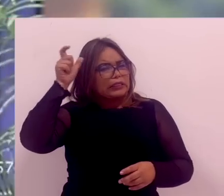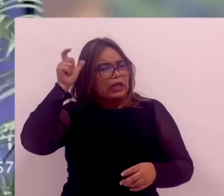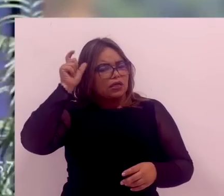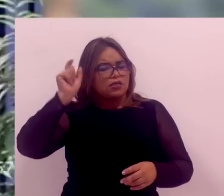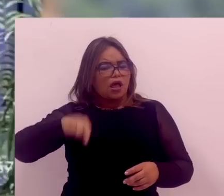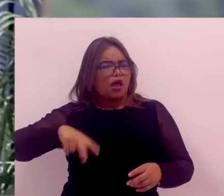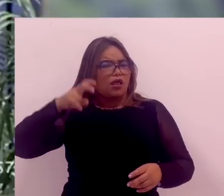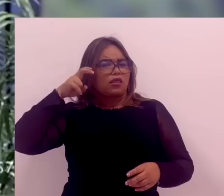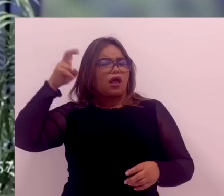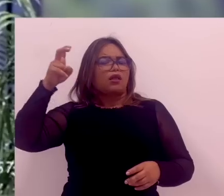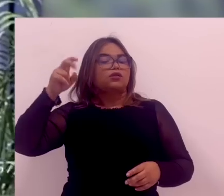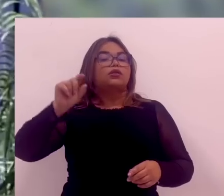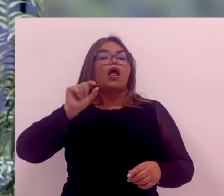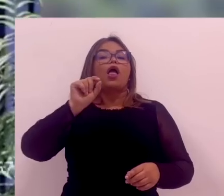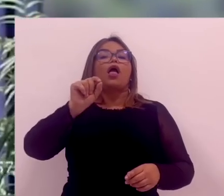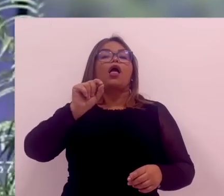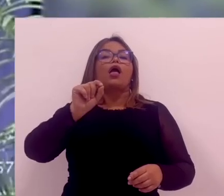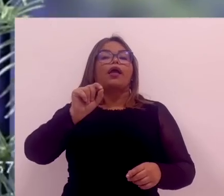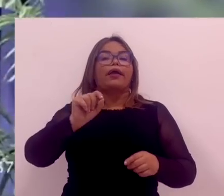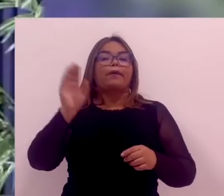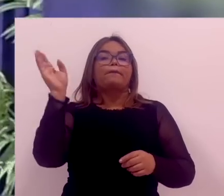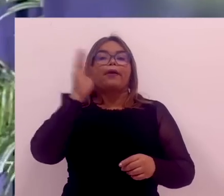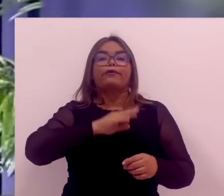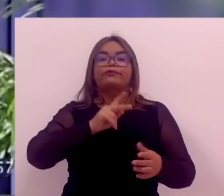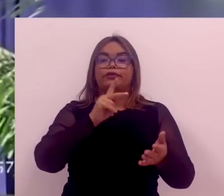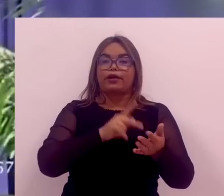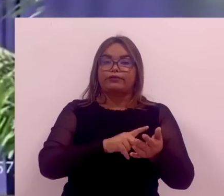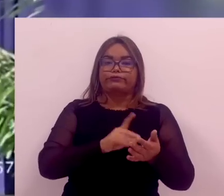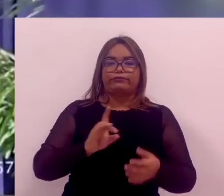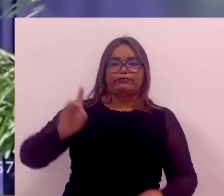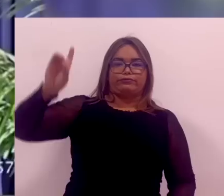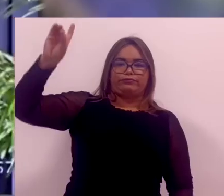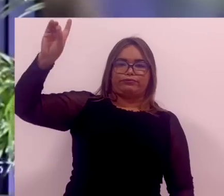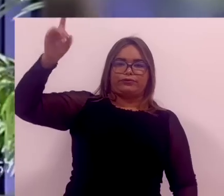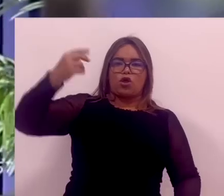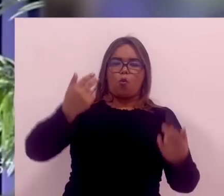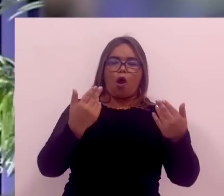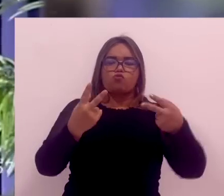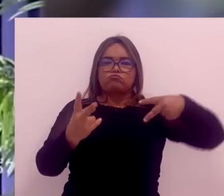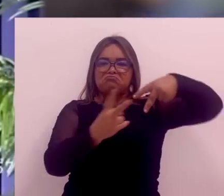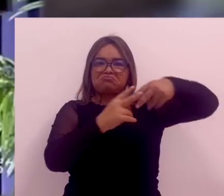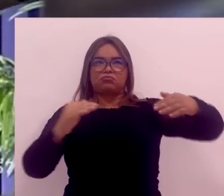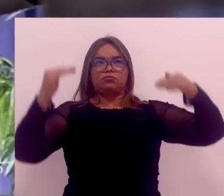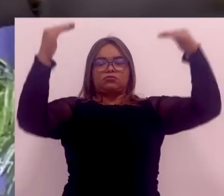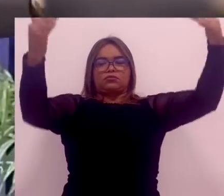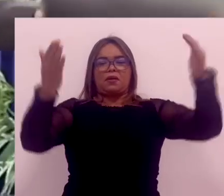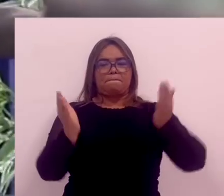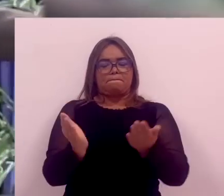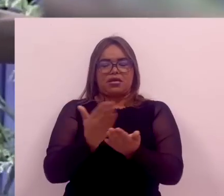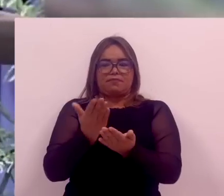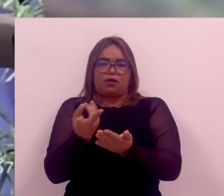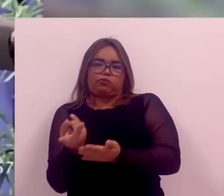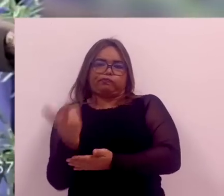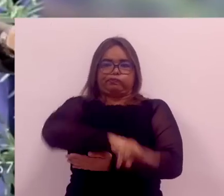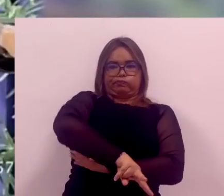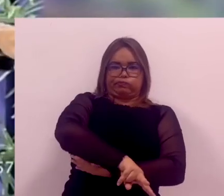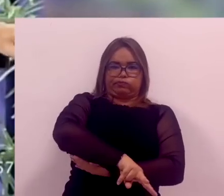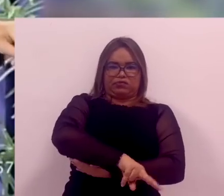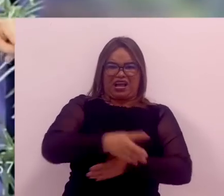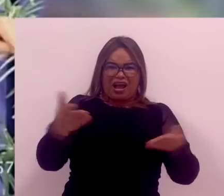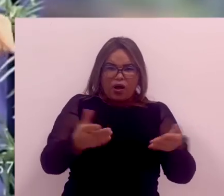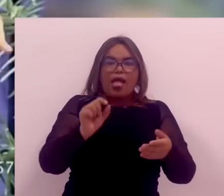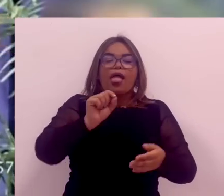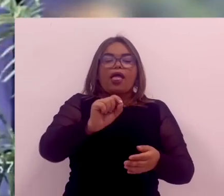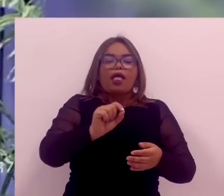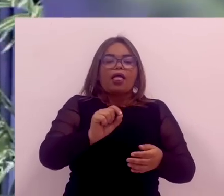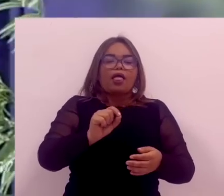caos. Ok. Então o diabo é a sabedoria do caos. Mas quem é o vilão de verdade? Jeová. Então, eles viram a Bíblia de cabeça